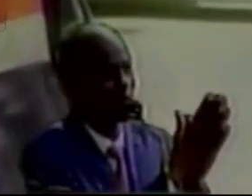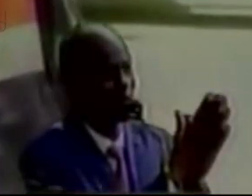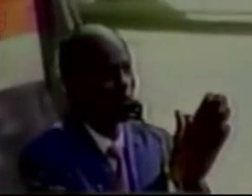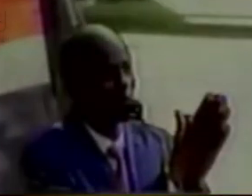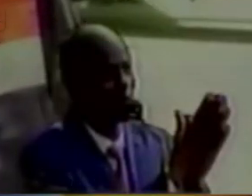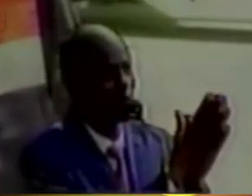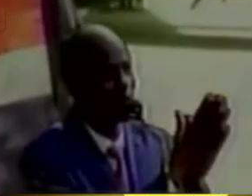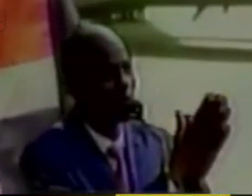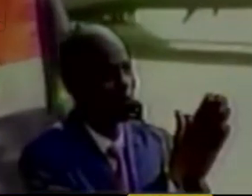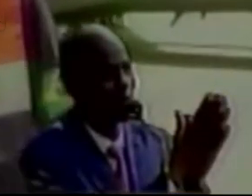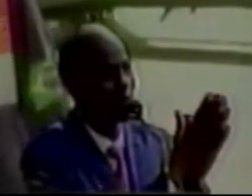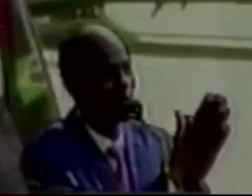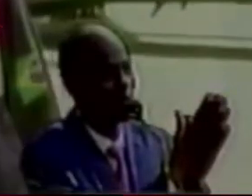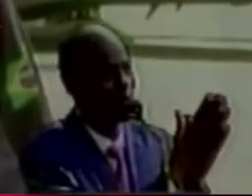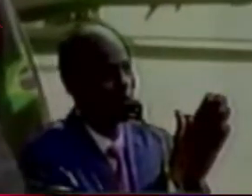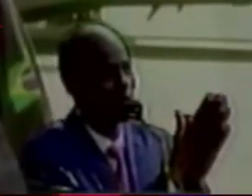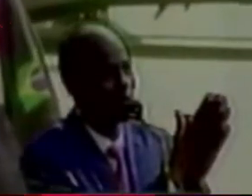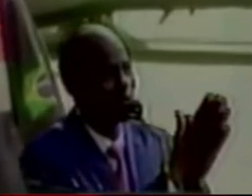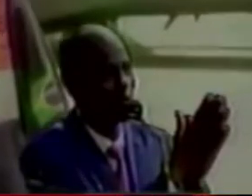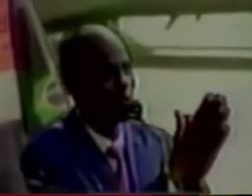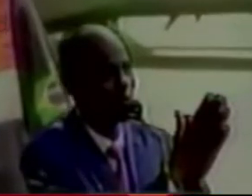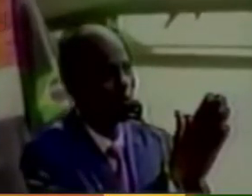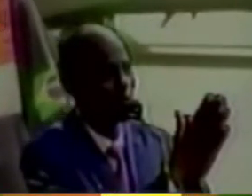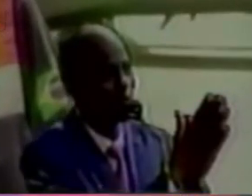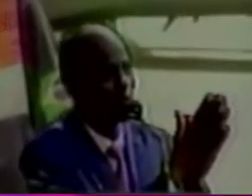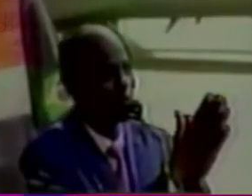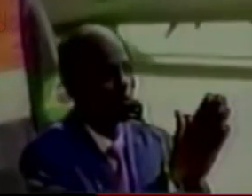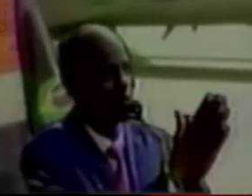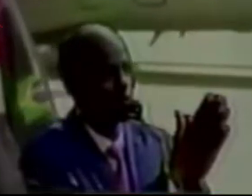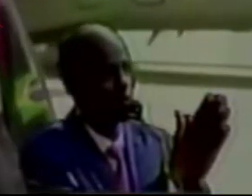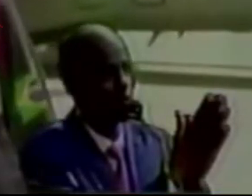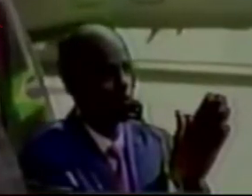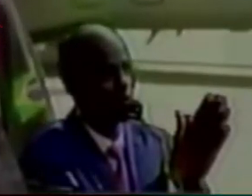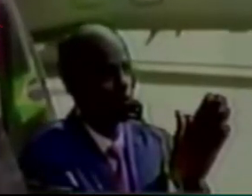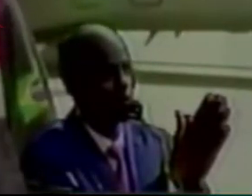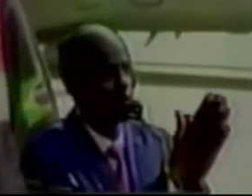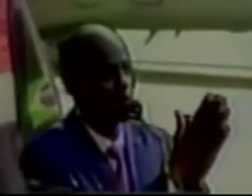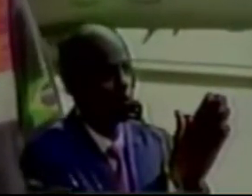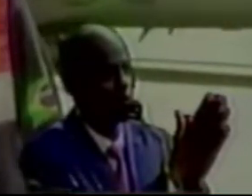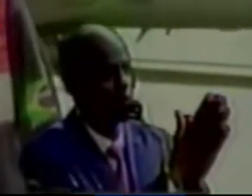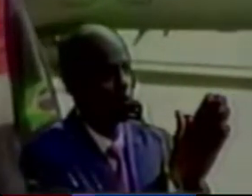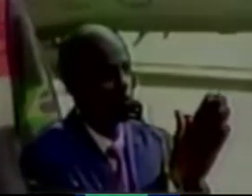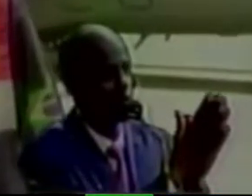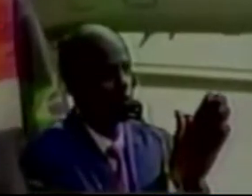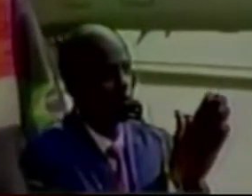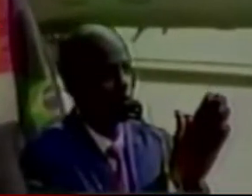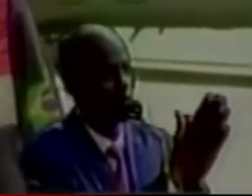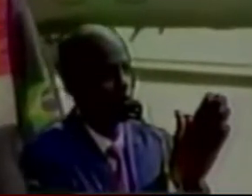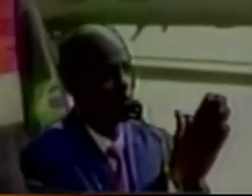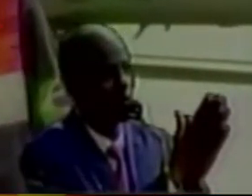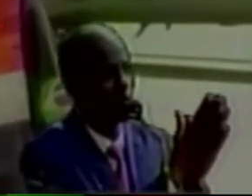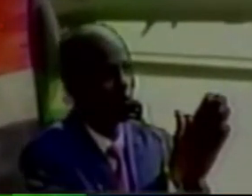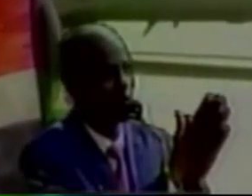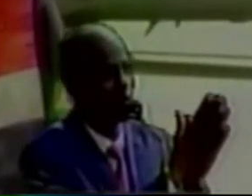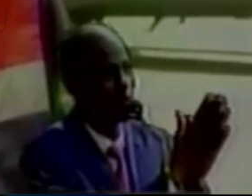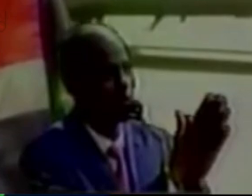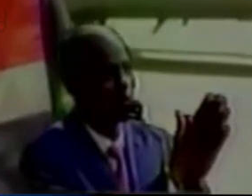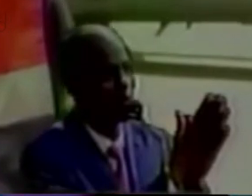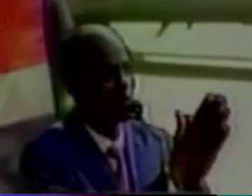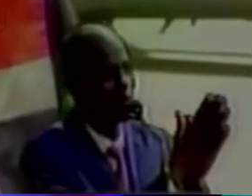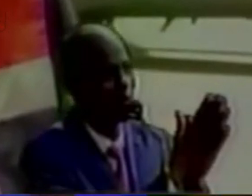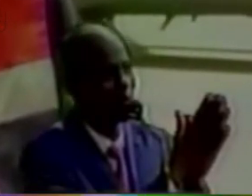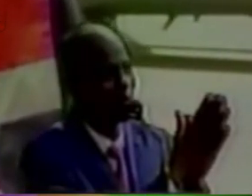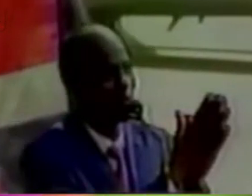d'eau. Quand tu comptes au temps pour que ça ajoute à ta vindo para o Haiti. Nós prevemos ficar 21 dias aqui no Haiti, podendo